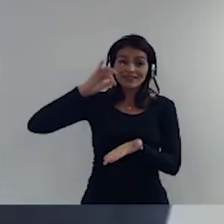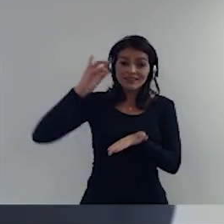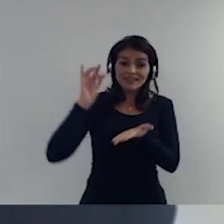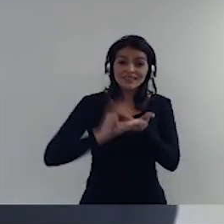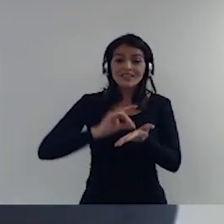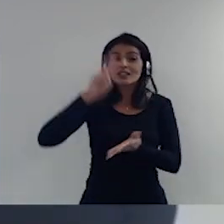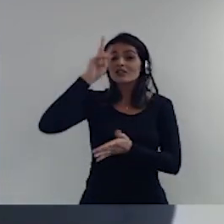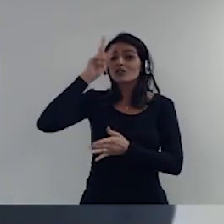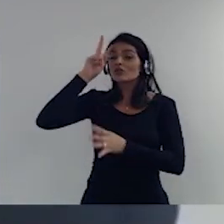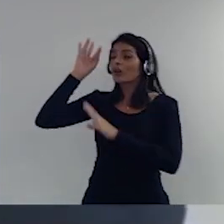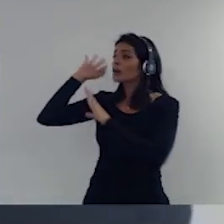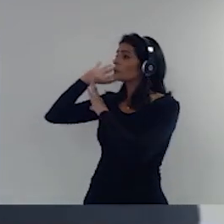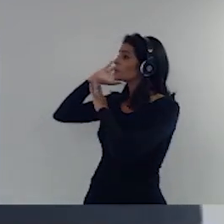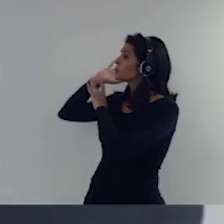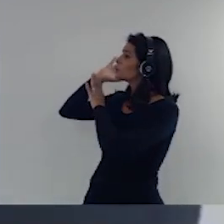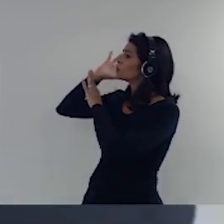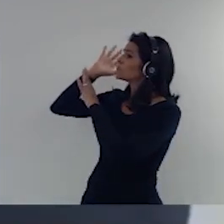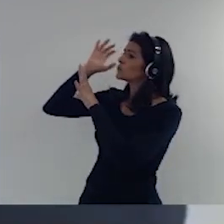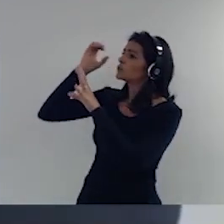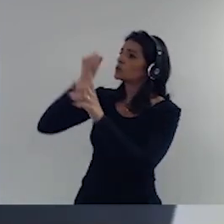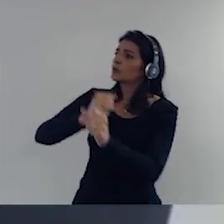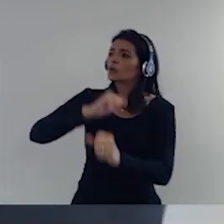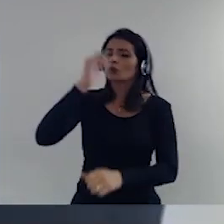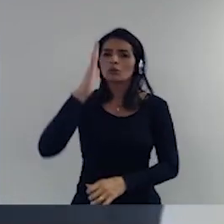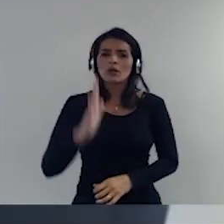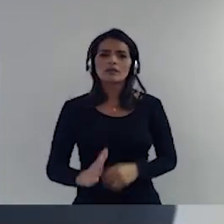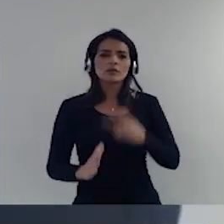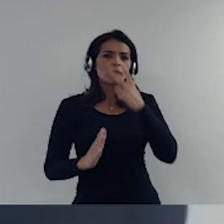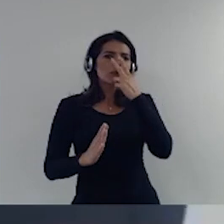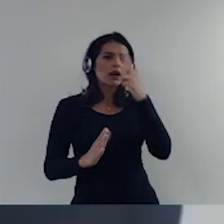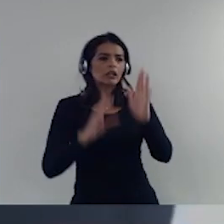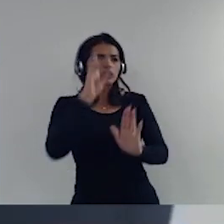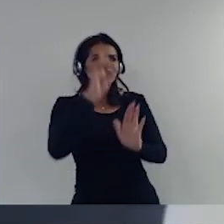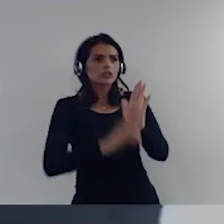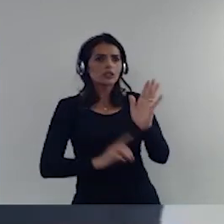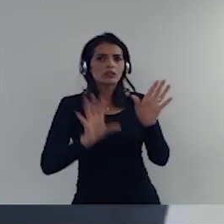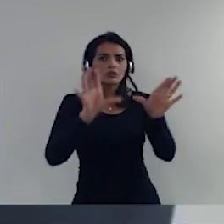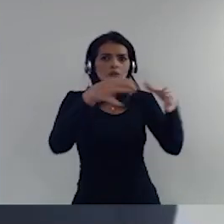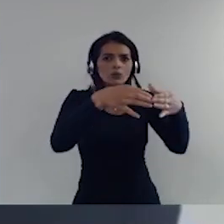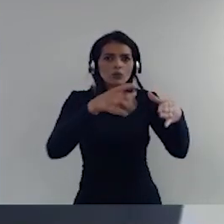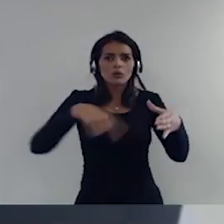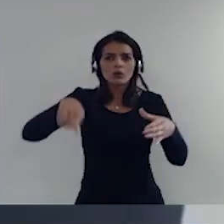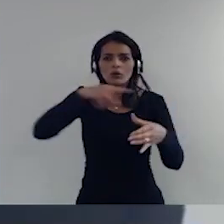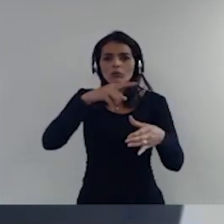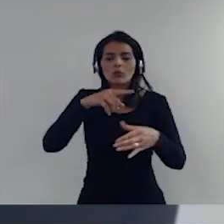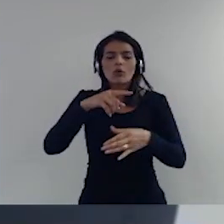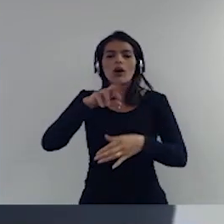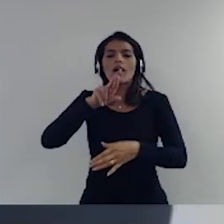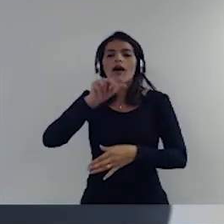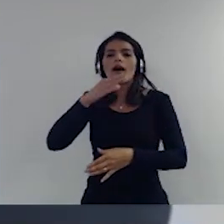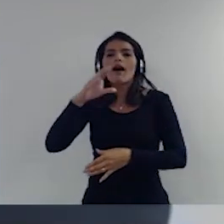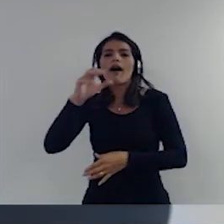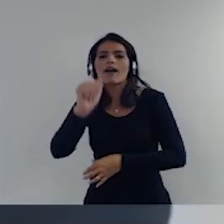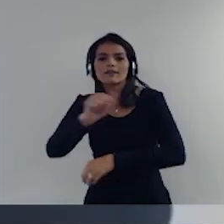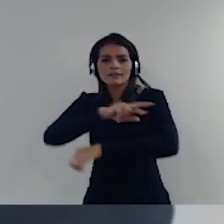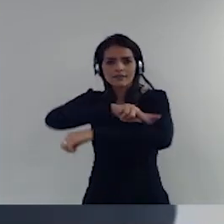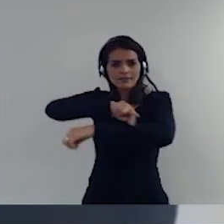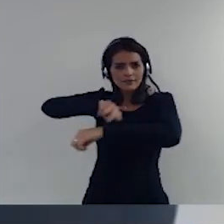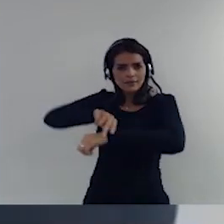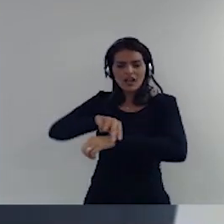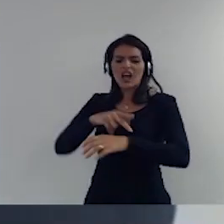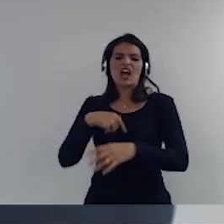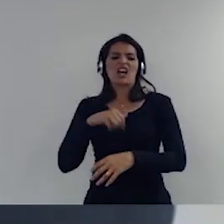A história do nosso país é a negação de direitos para determinada classe, para determinada raça. Então, quando a gente vê a